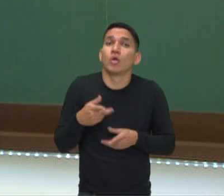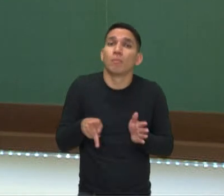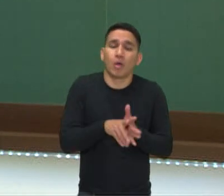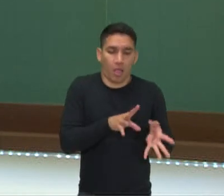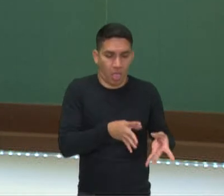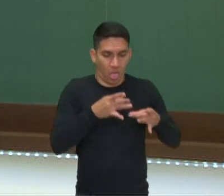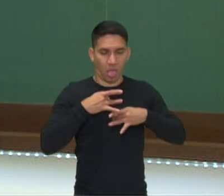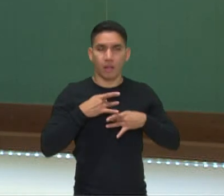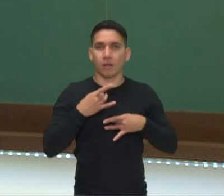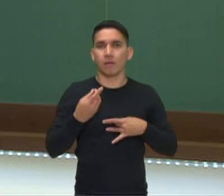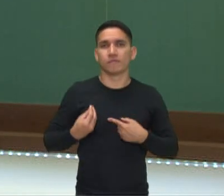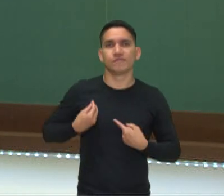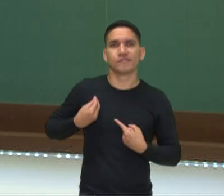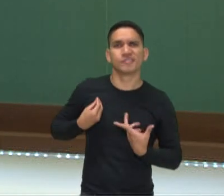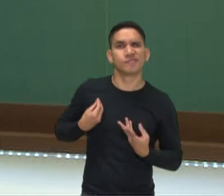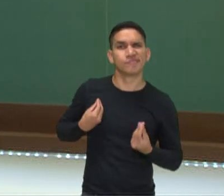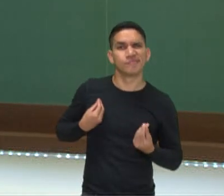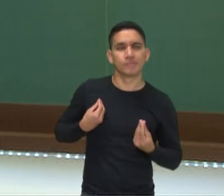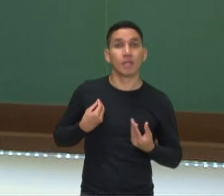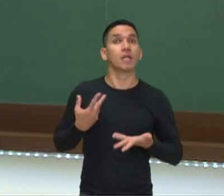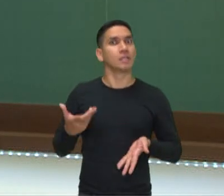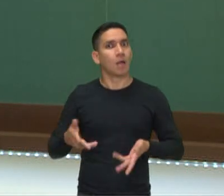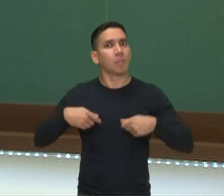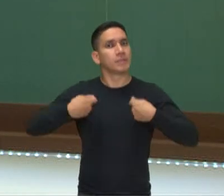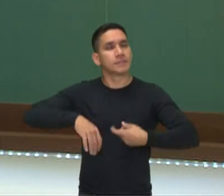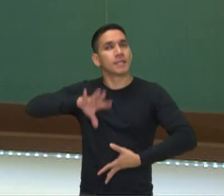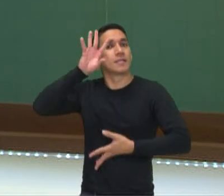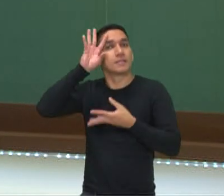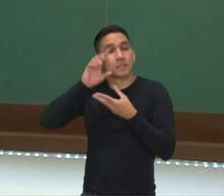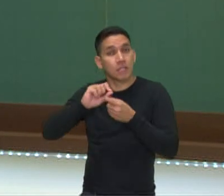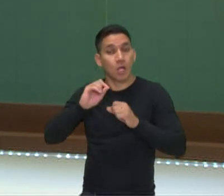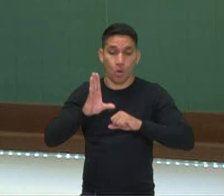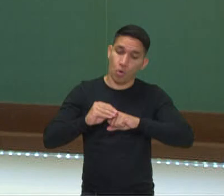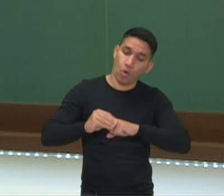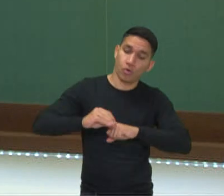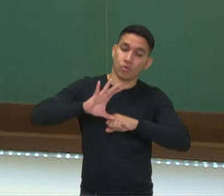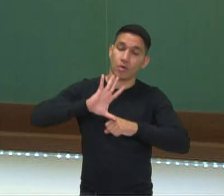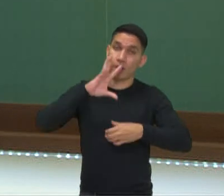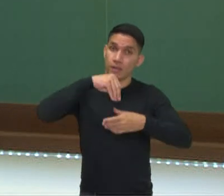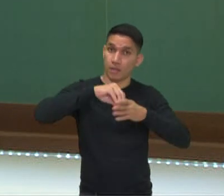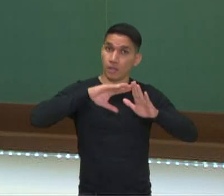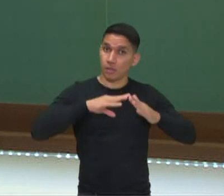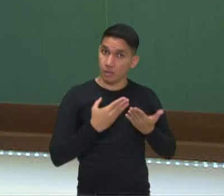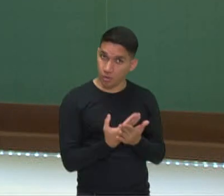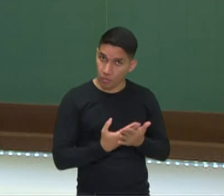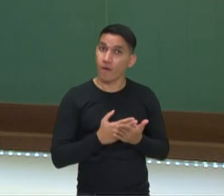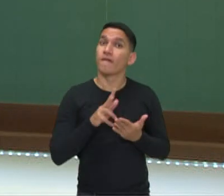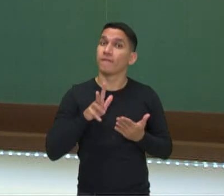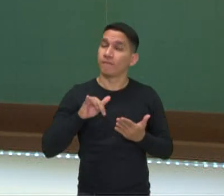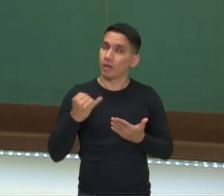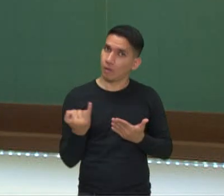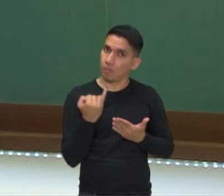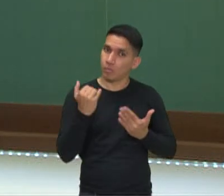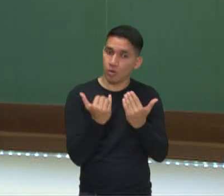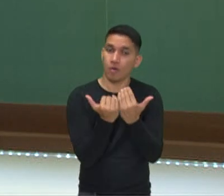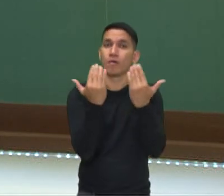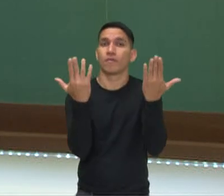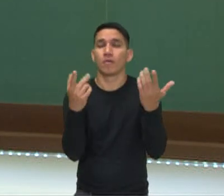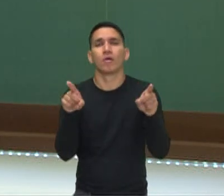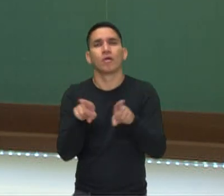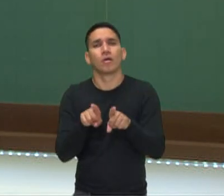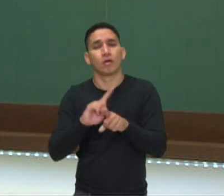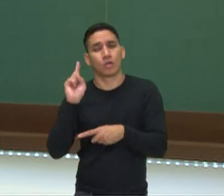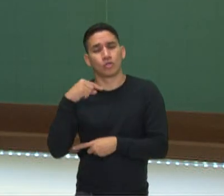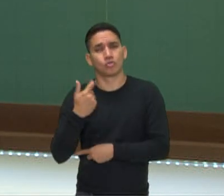vida, né? Então, entender que os conhecimentos que nós temos na escola, eles são importantes para nos